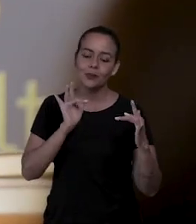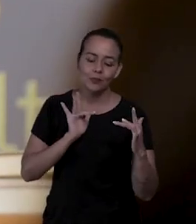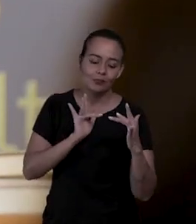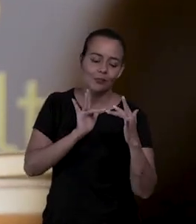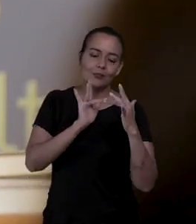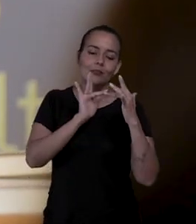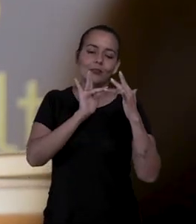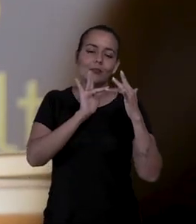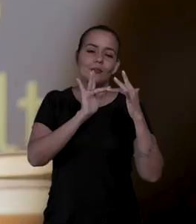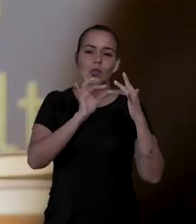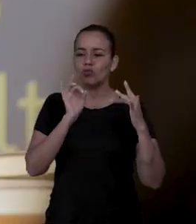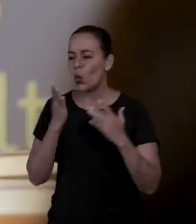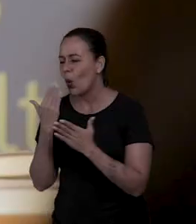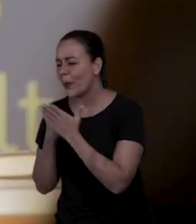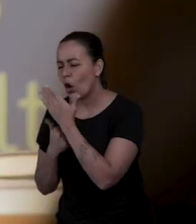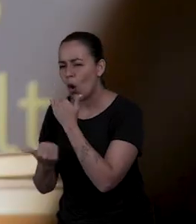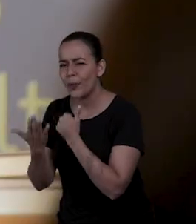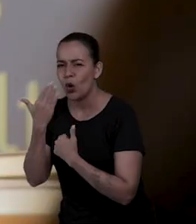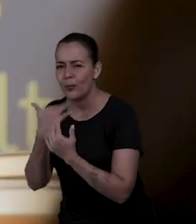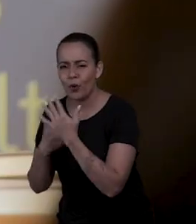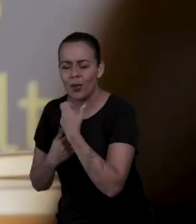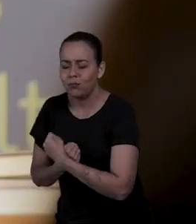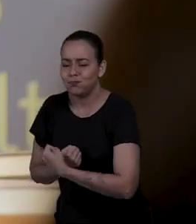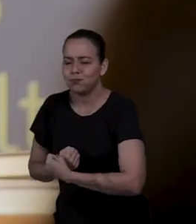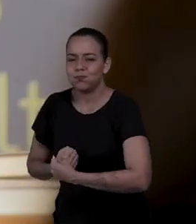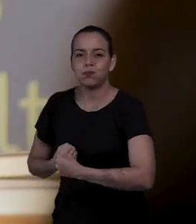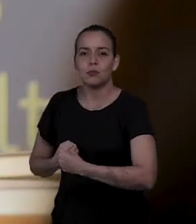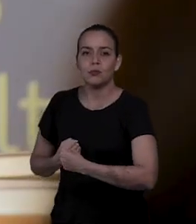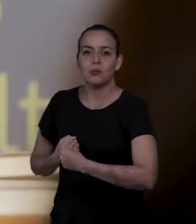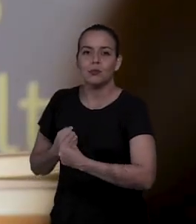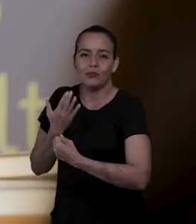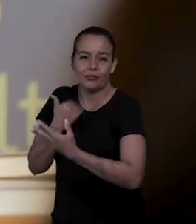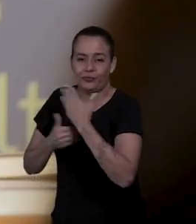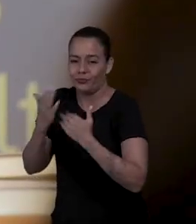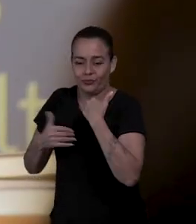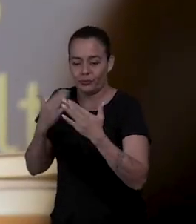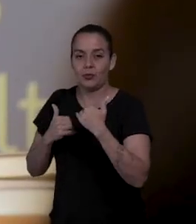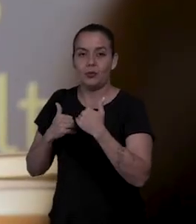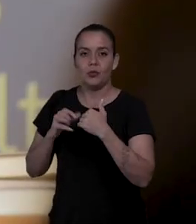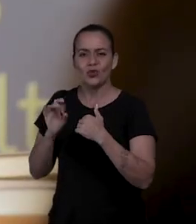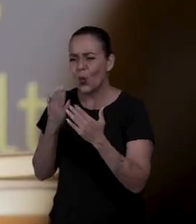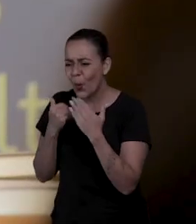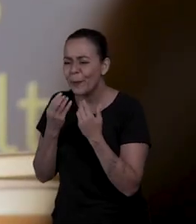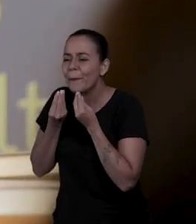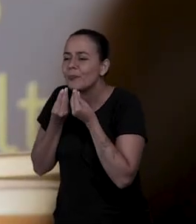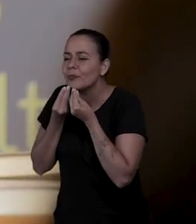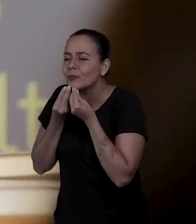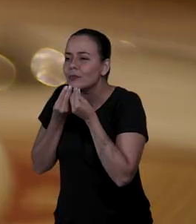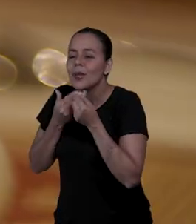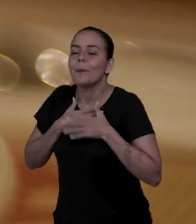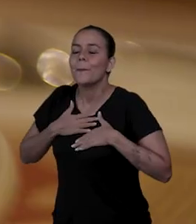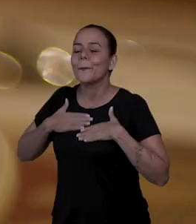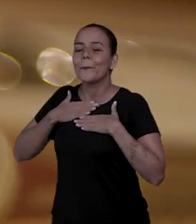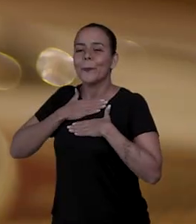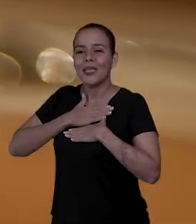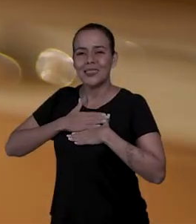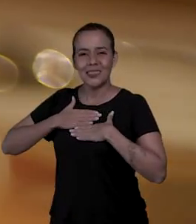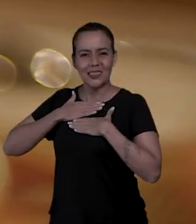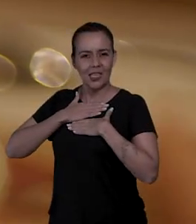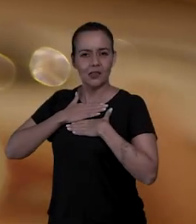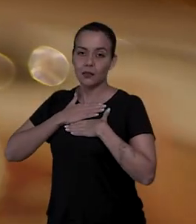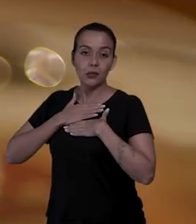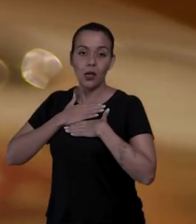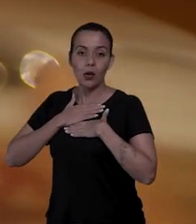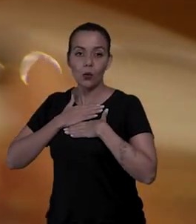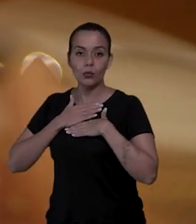bem, a não ser comer. Para que eu comer não ficar a única coisa da minha vida. Né? Então, você